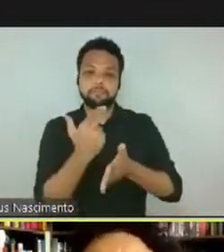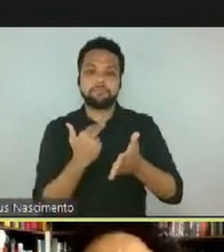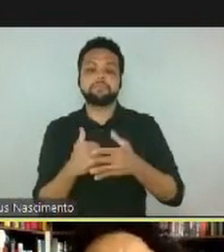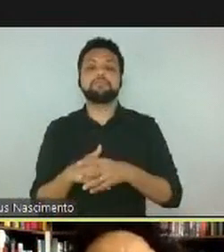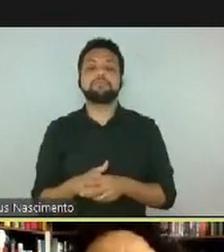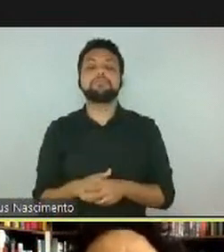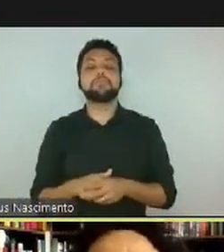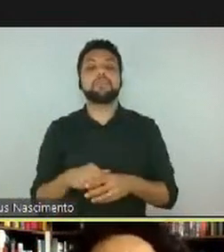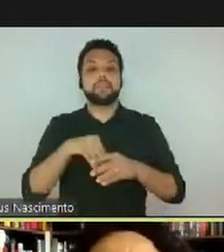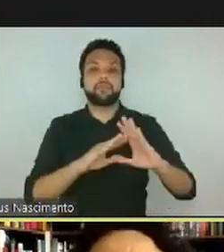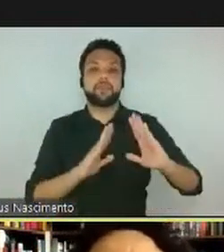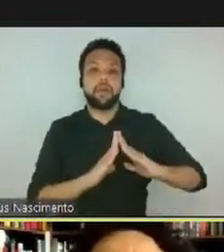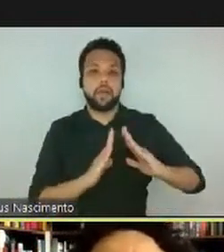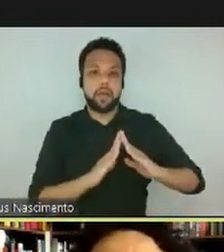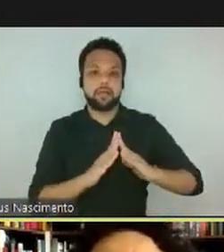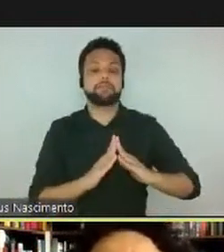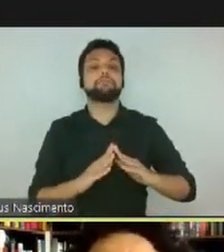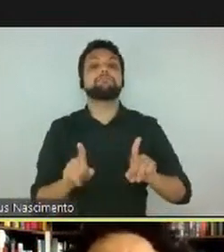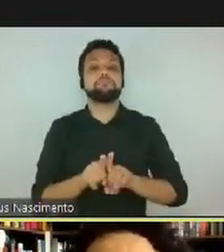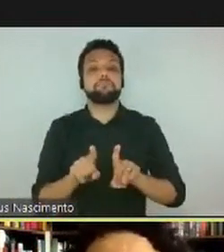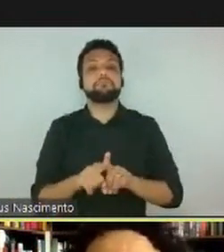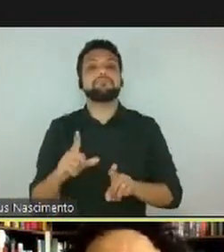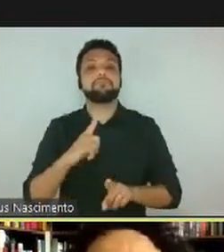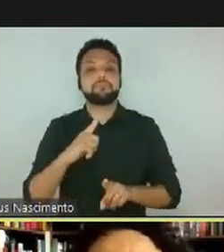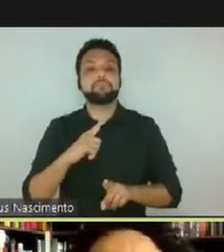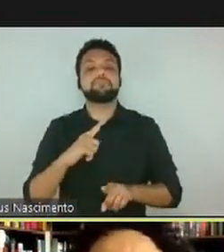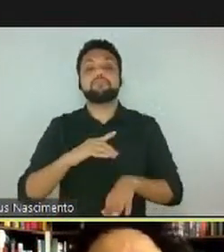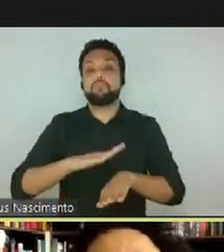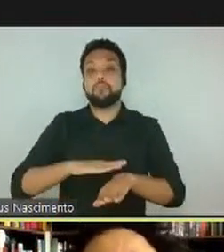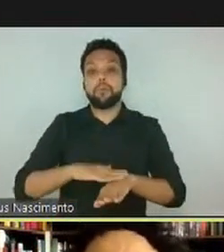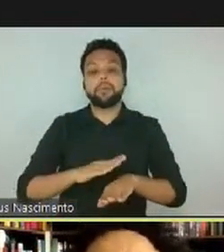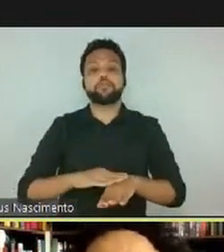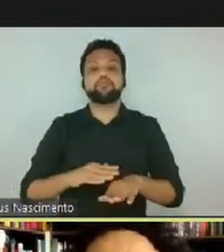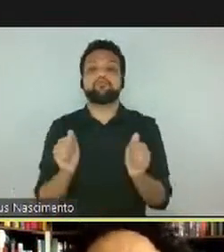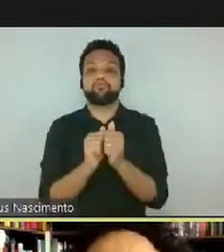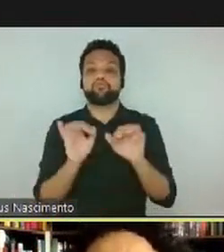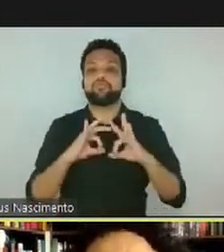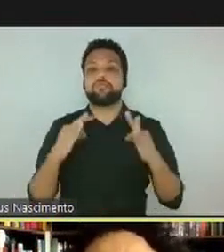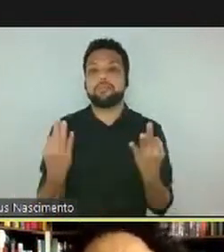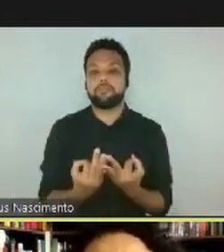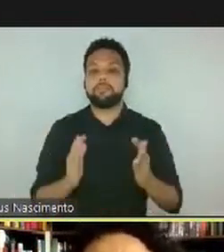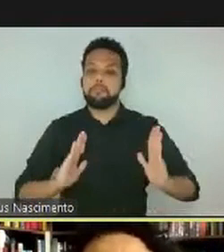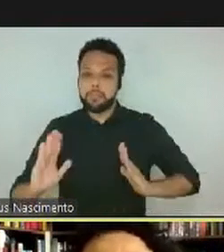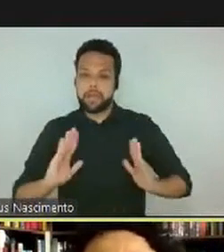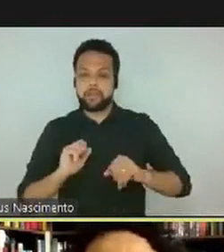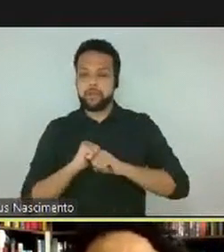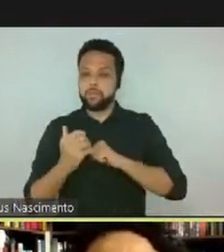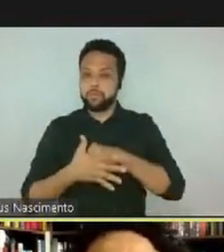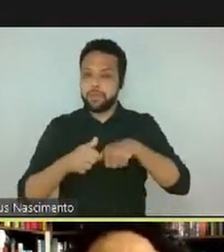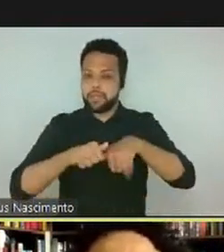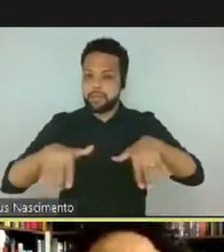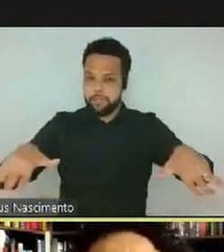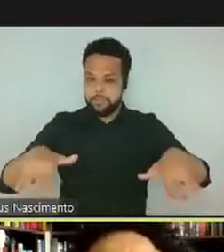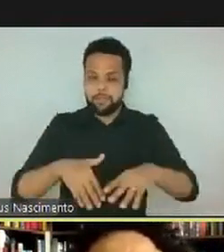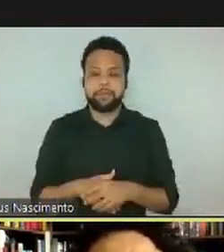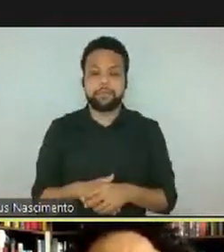sua casa e tivesse esse momento também em família nesse período de pandemia. E também nós tivemos a